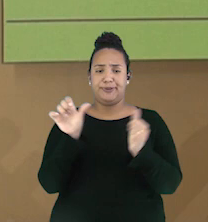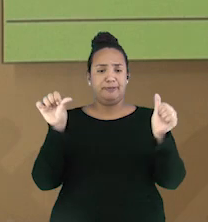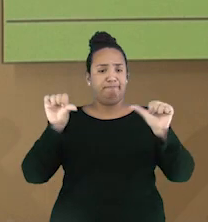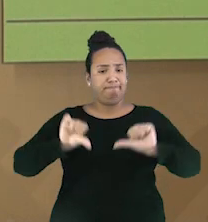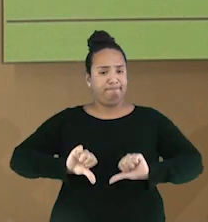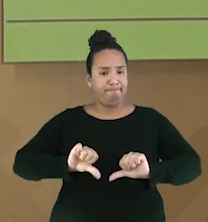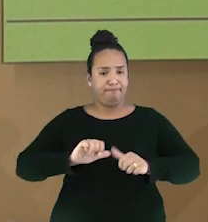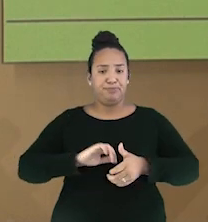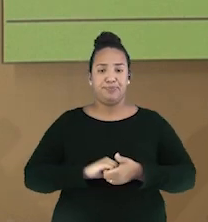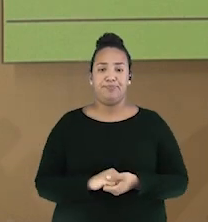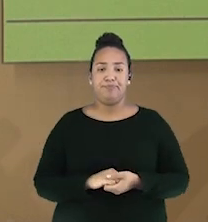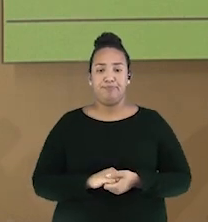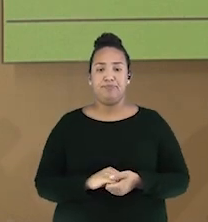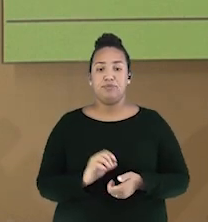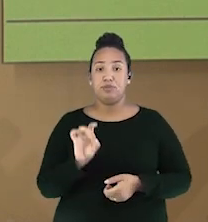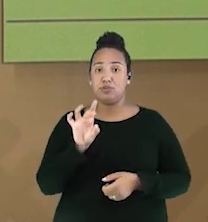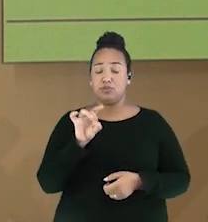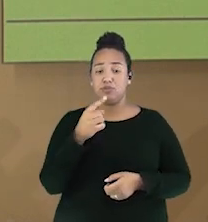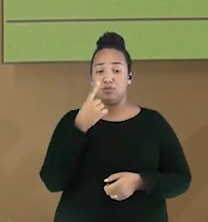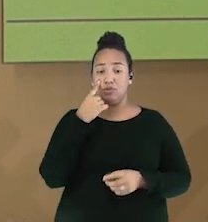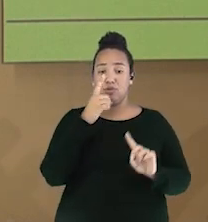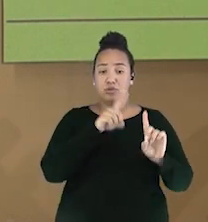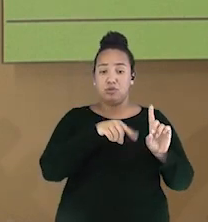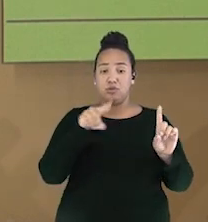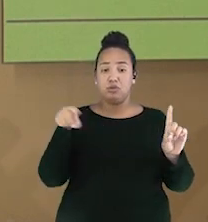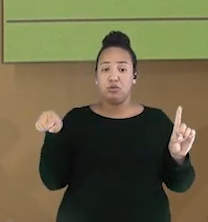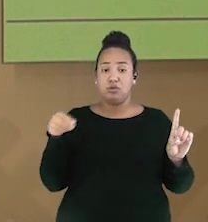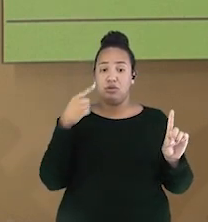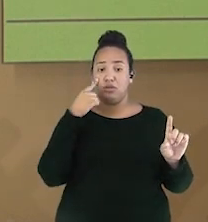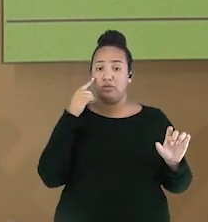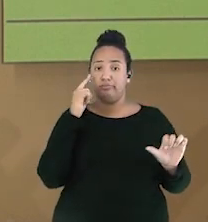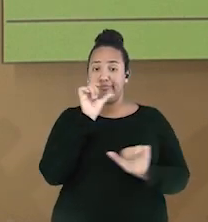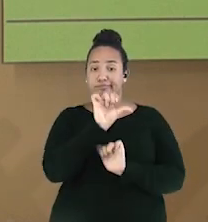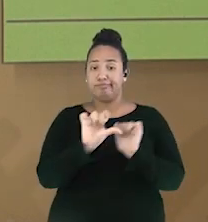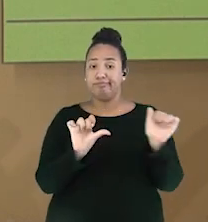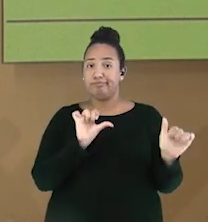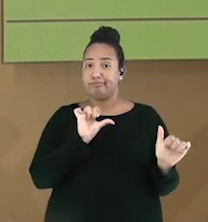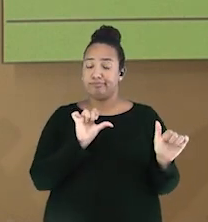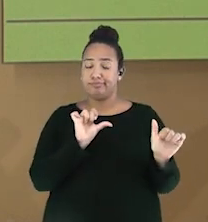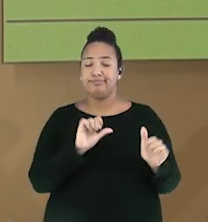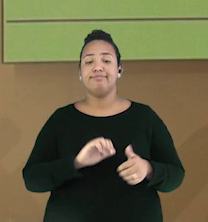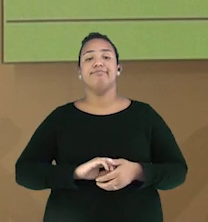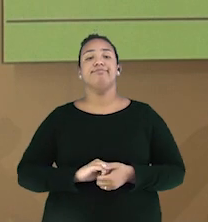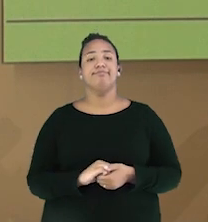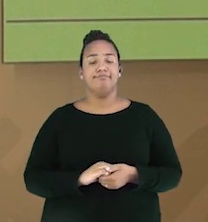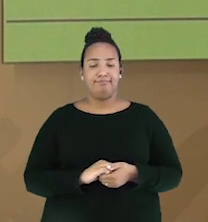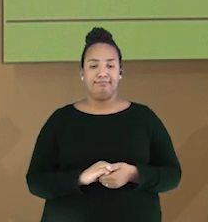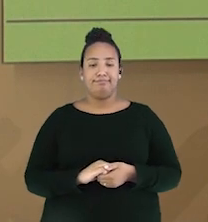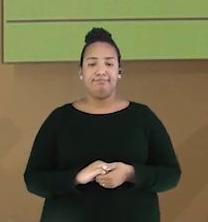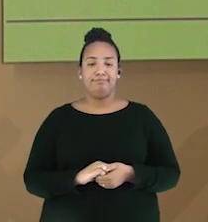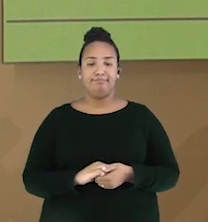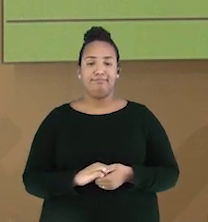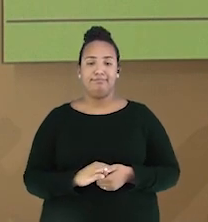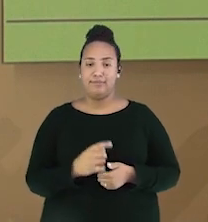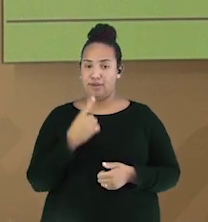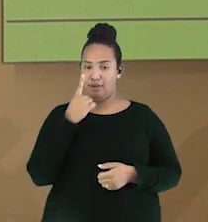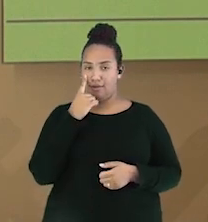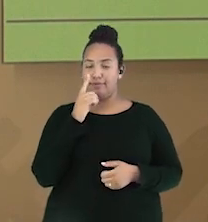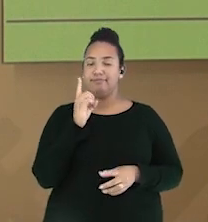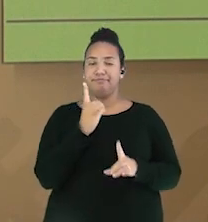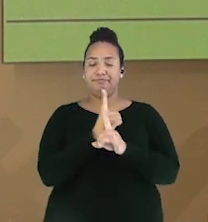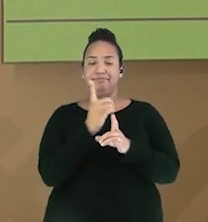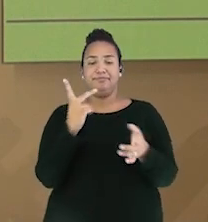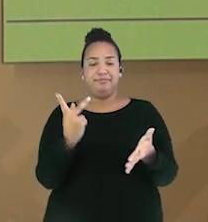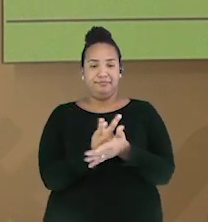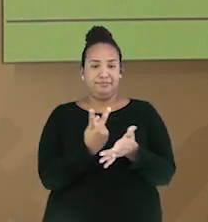péssimo. Só que no gráfico, esses valores eles foram invertidos. E é aqui que nós encontramos